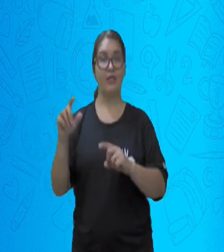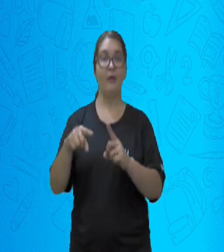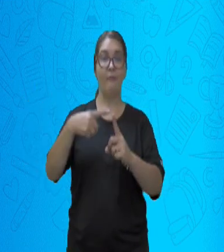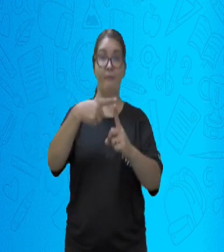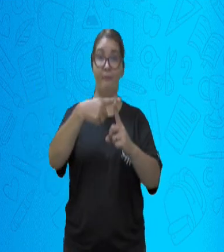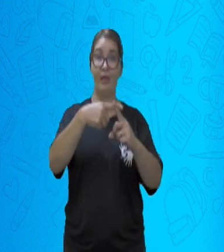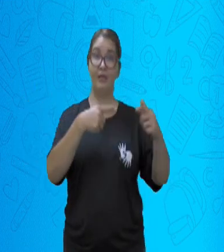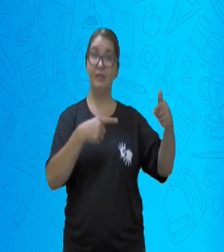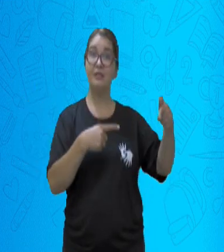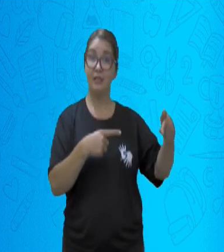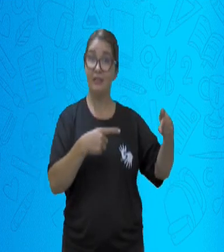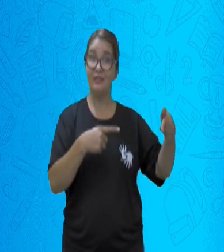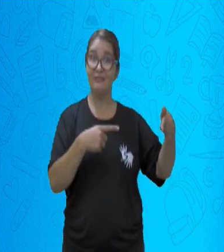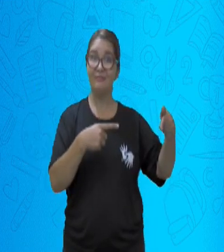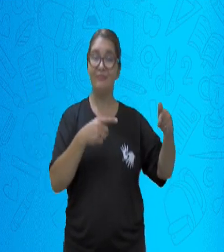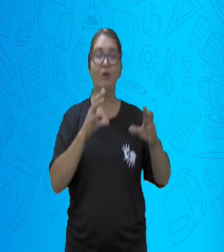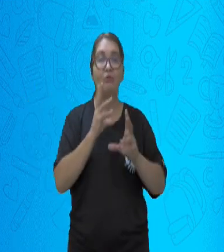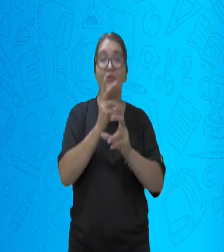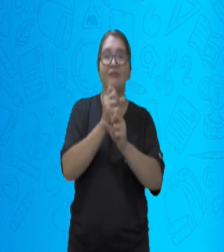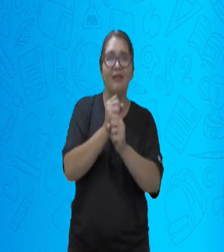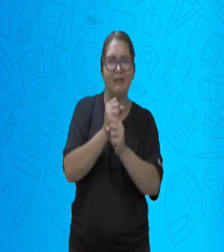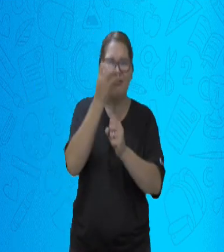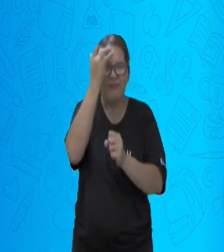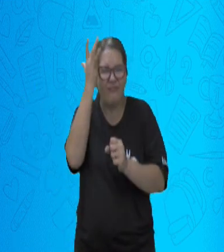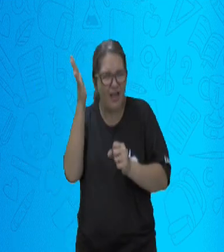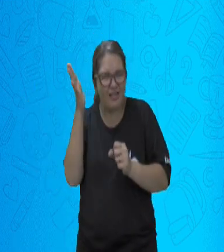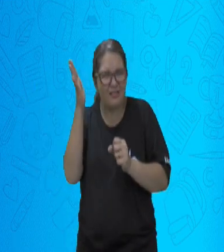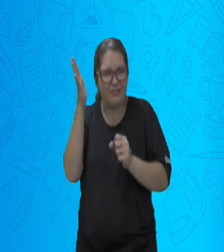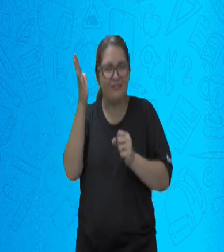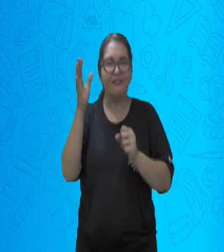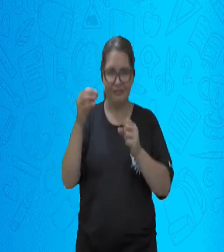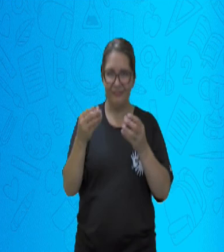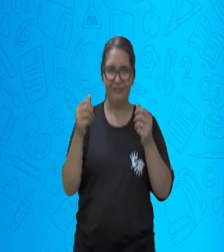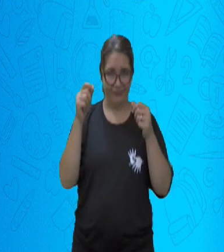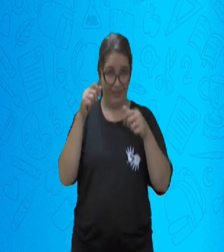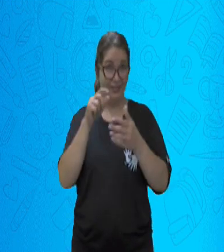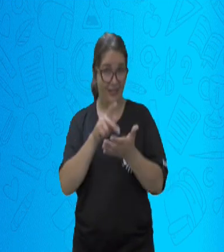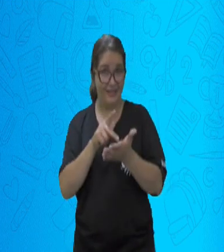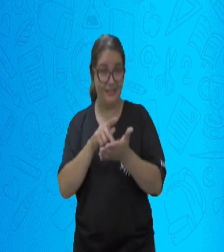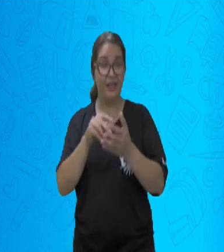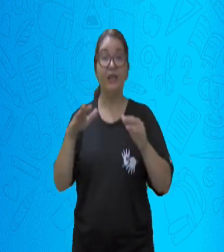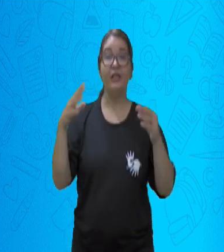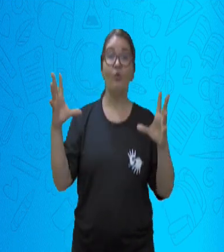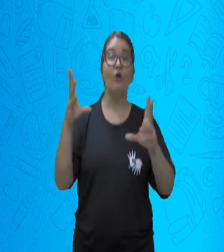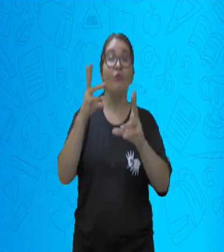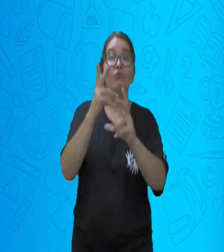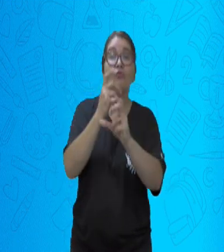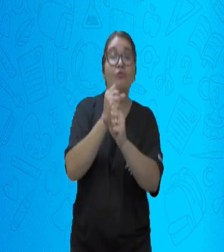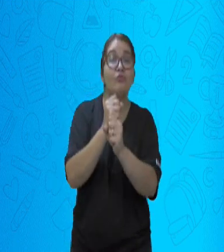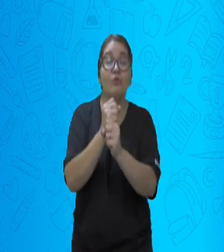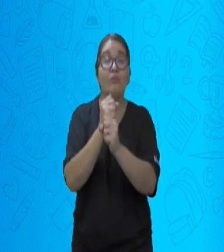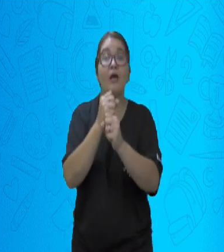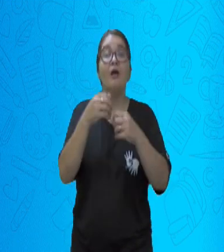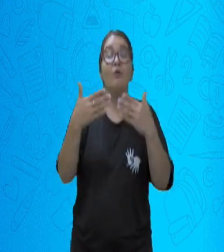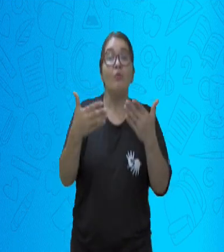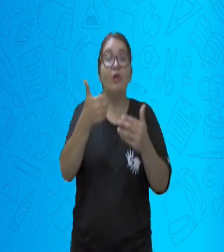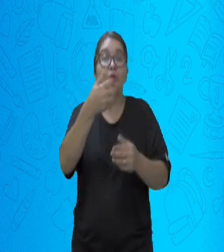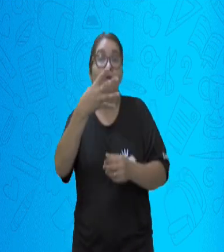mais 7, aqui tá fácil, é só eu contar e eu vou ter o resultado. 14 mais